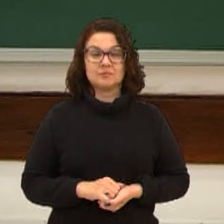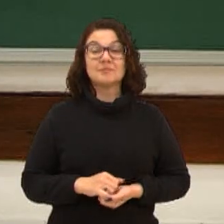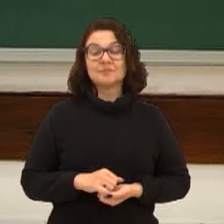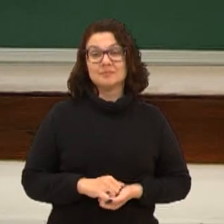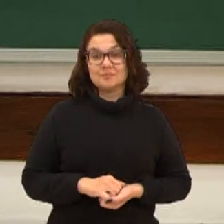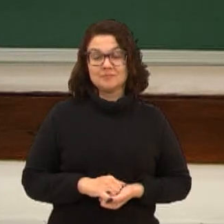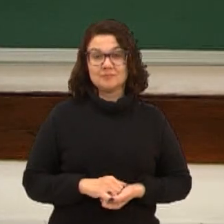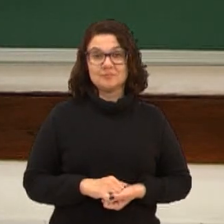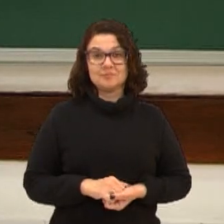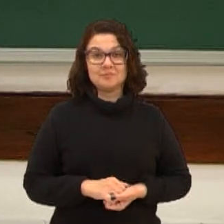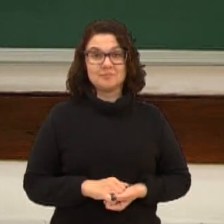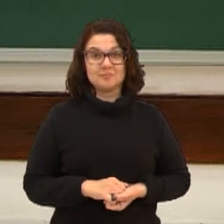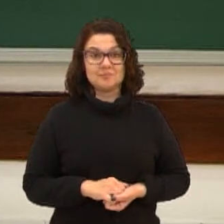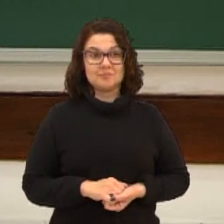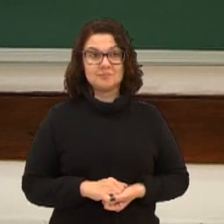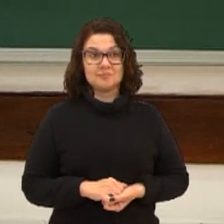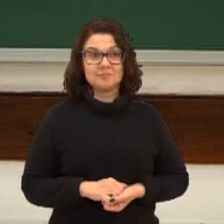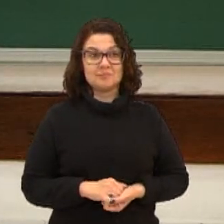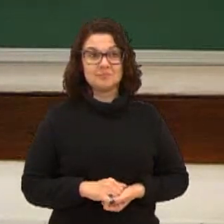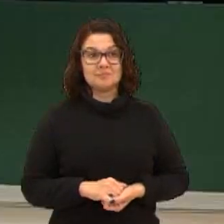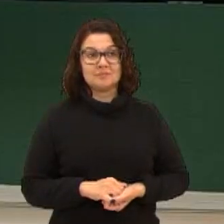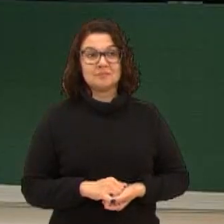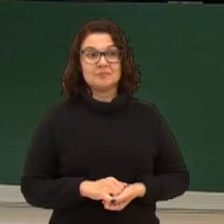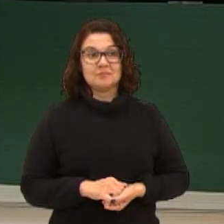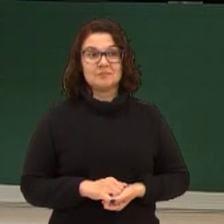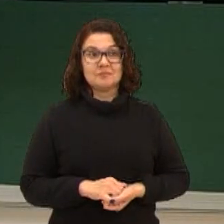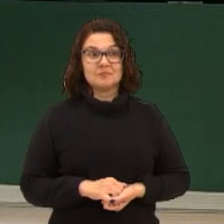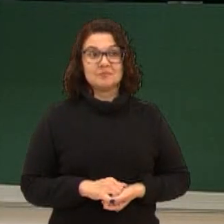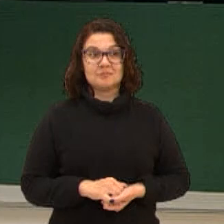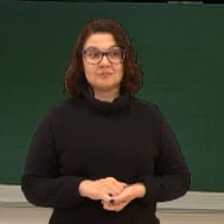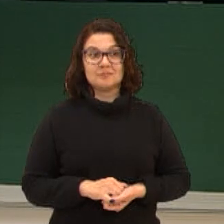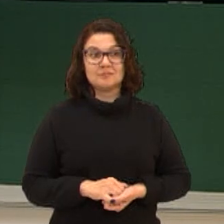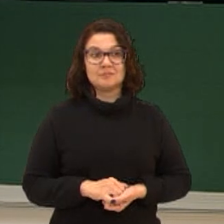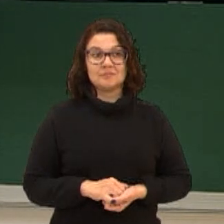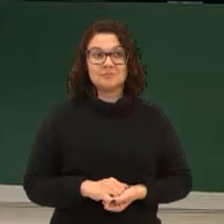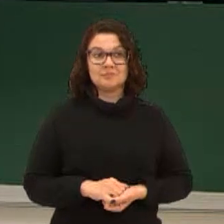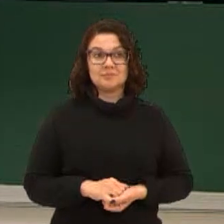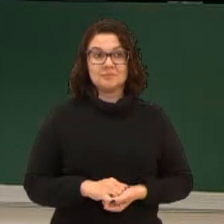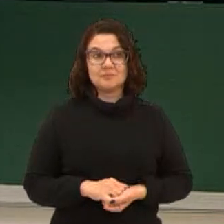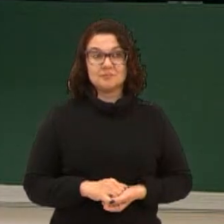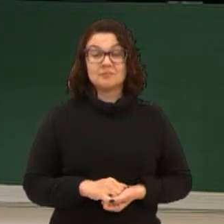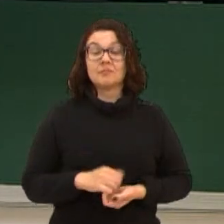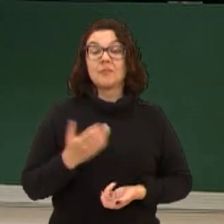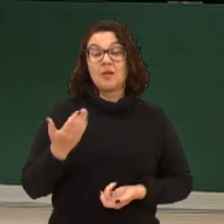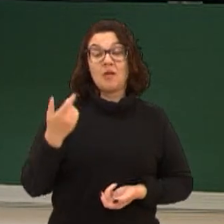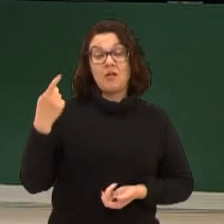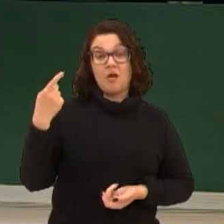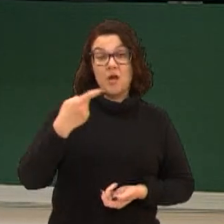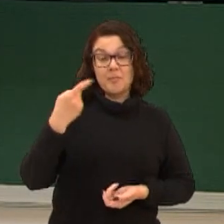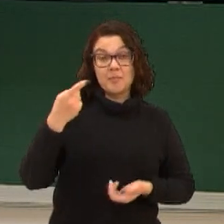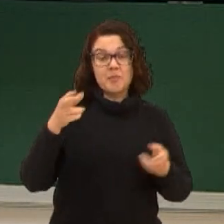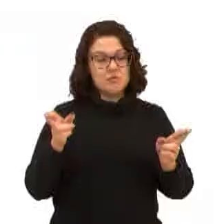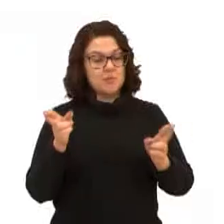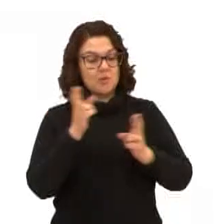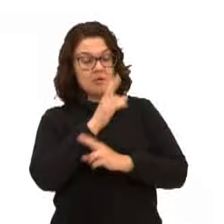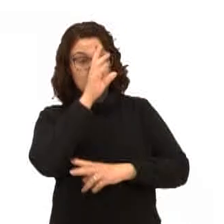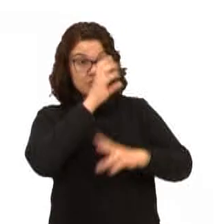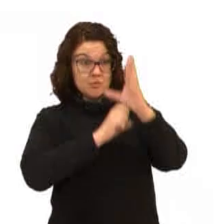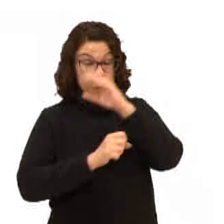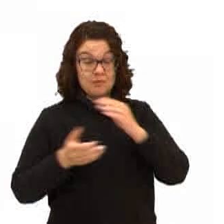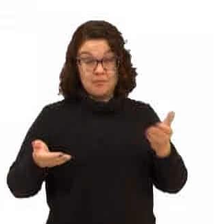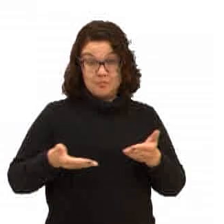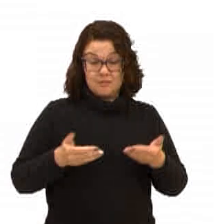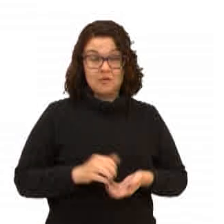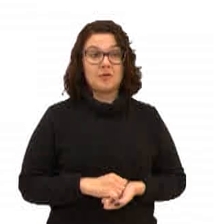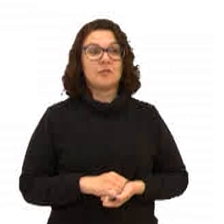Muito bem, então nosso quiz se quedou assim, né? A alternativa correta com relação ao que aprendemos